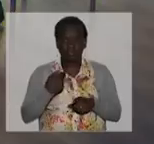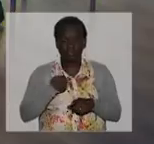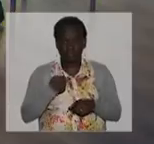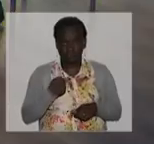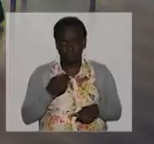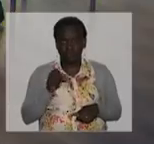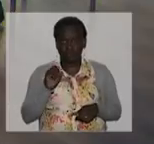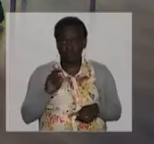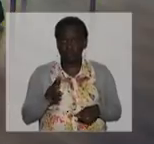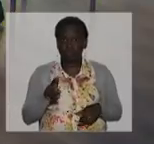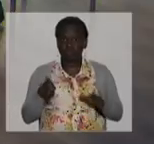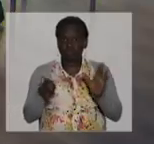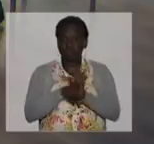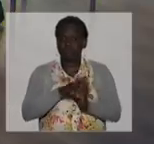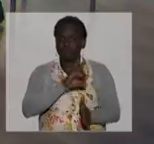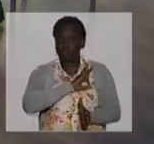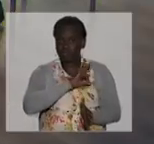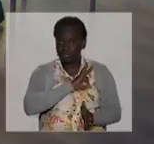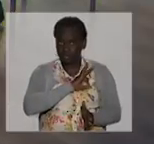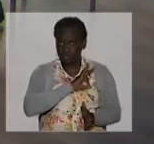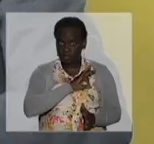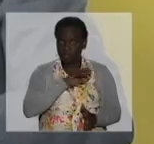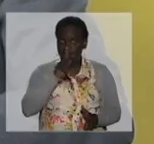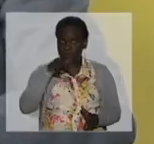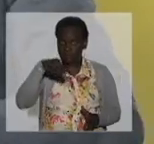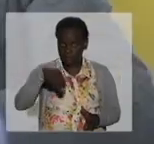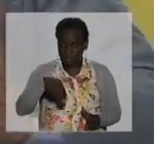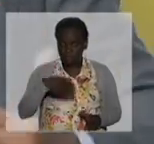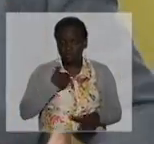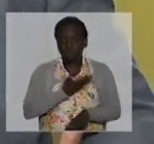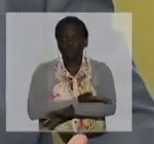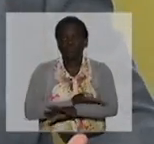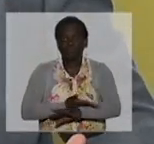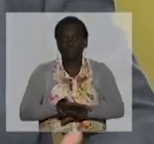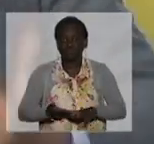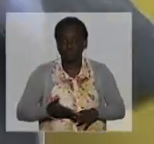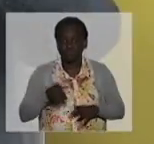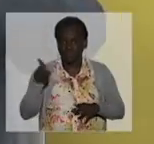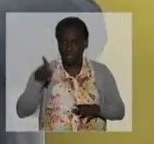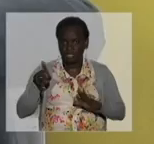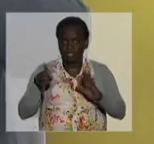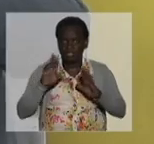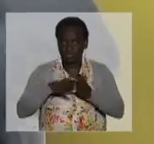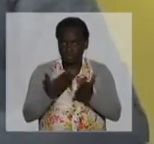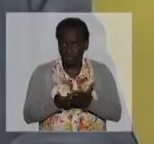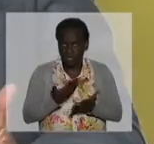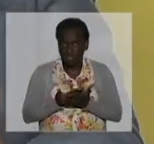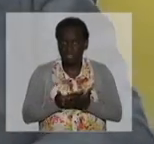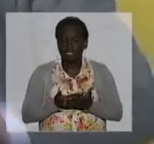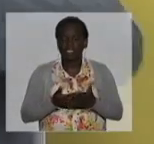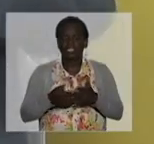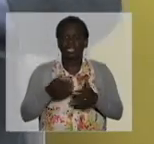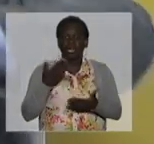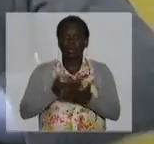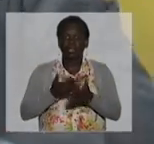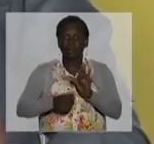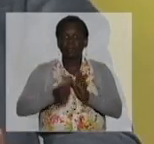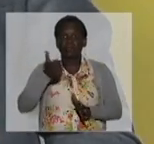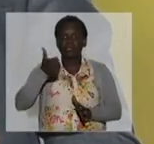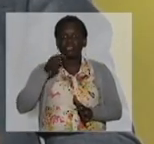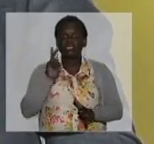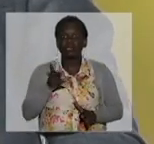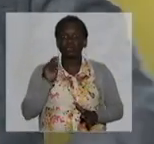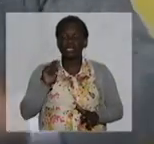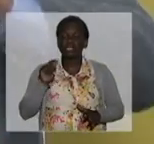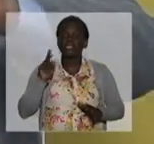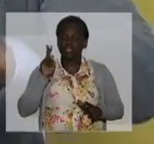sou oficial da Polícia Militar, me habituei na academia ou na escola. A primeira aula